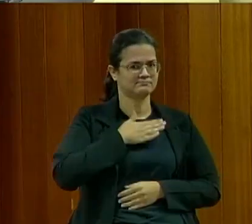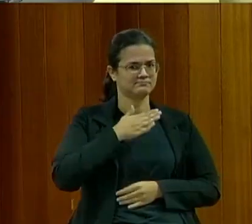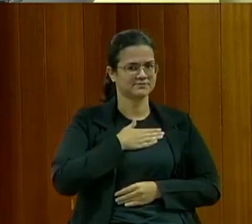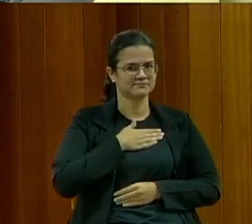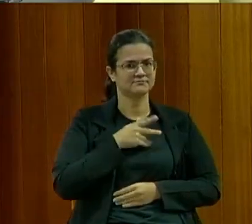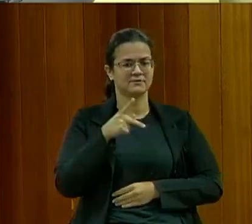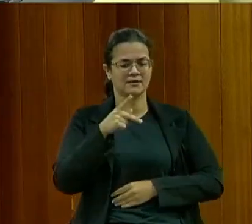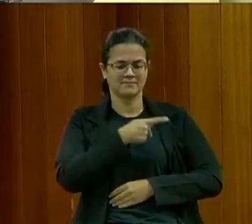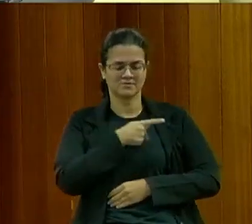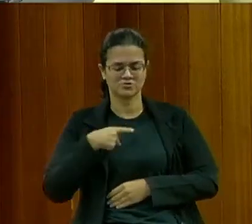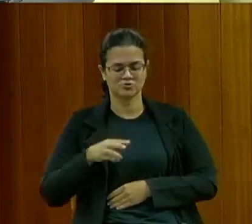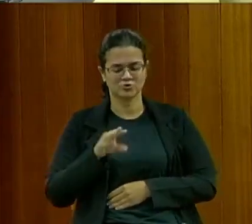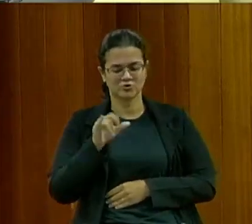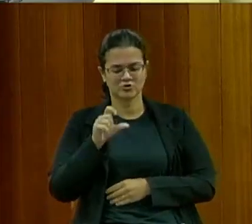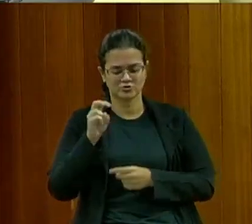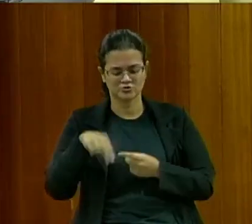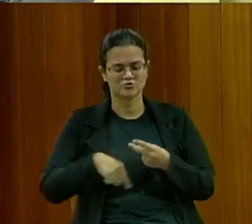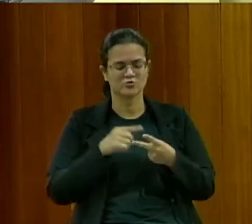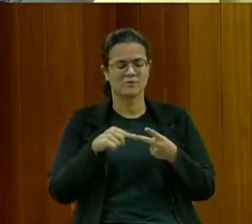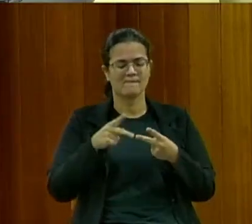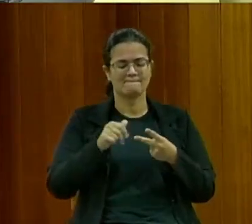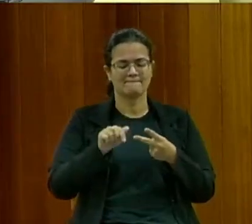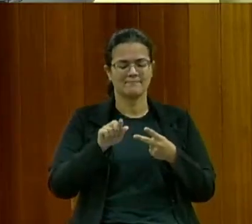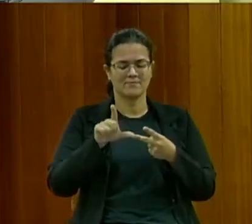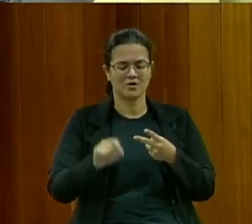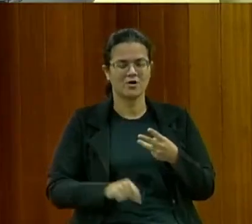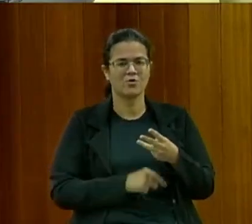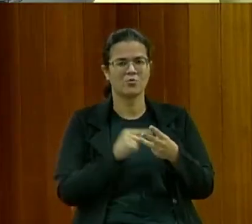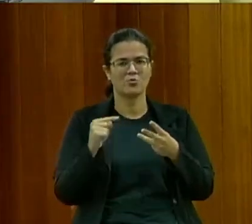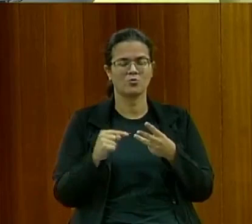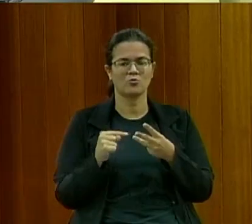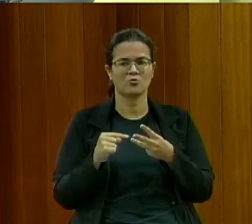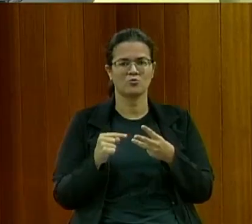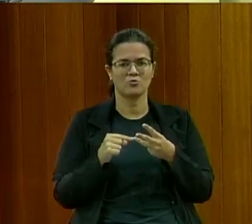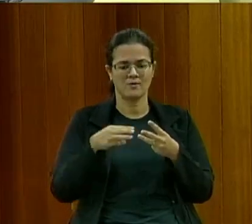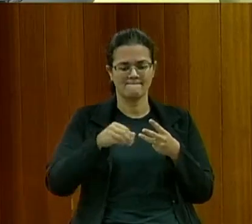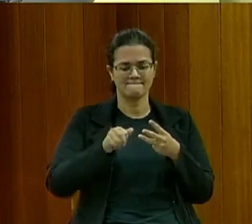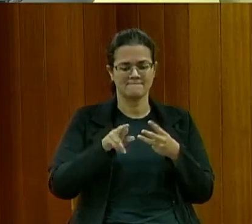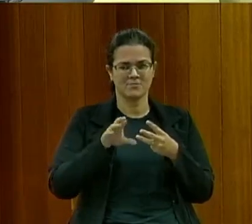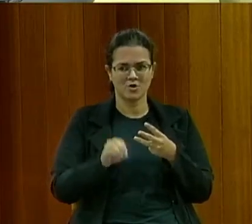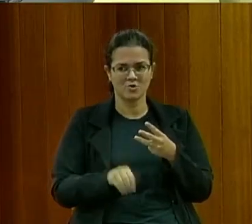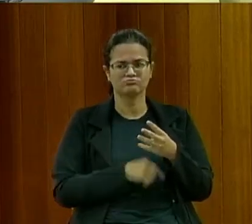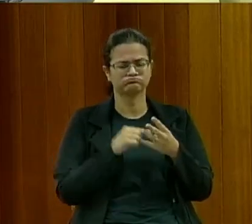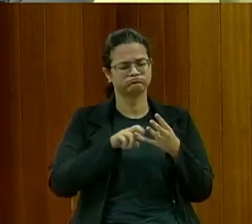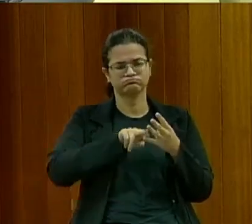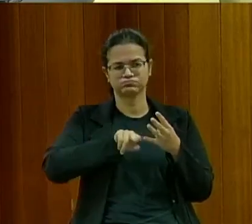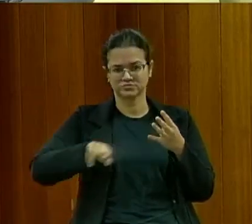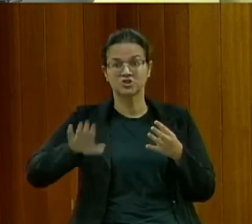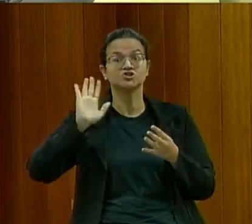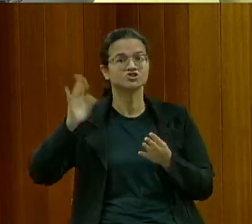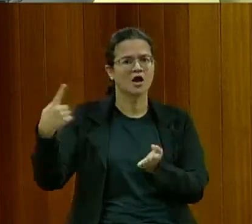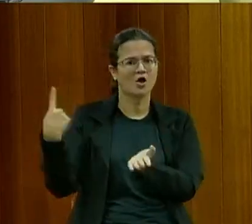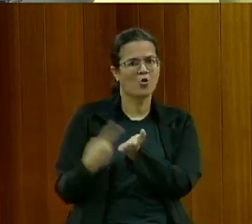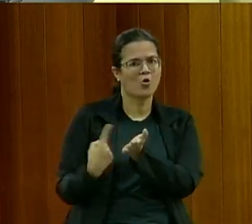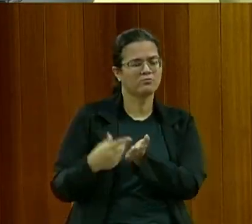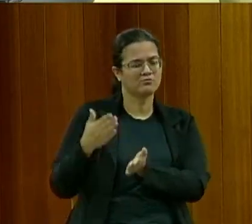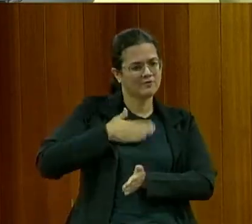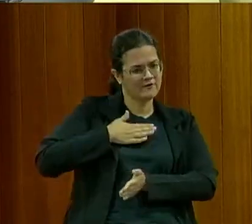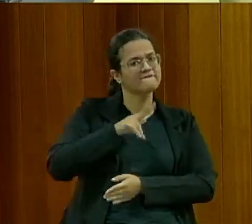Paulo Henrique, vereador Mauro Rubem e outros que já se comprometeram comigo de aprovar lá. E aí vem aqui